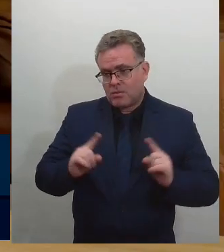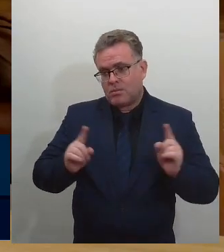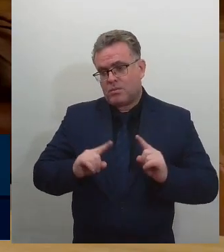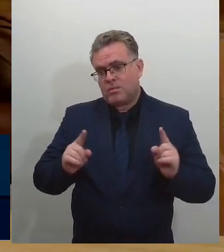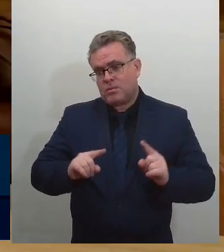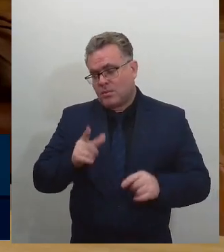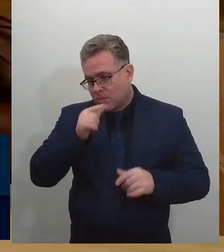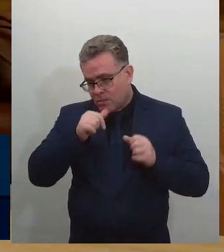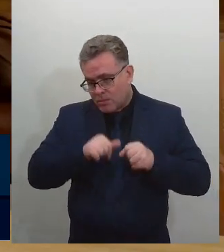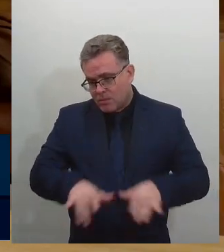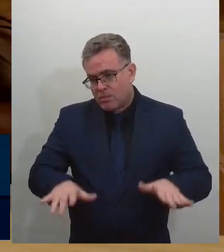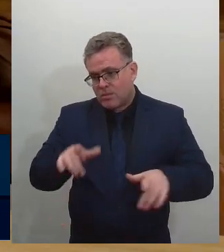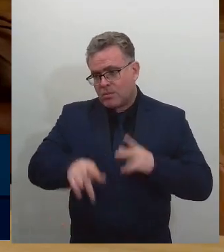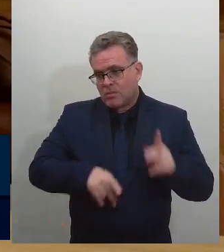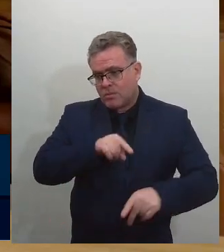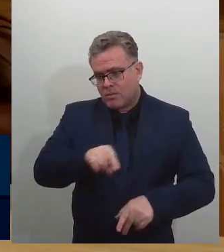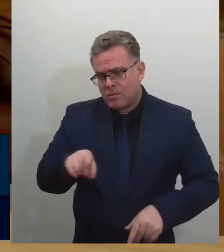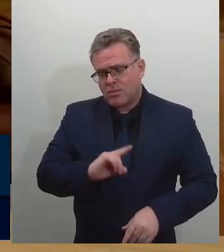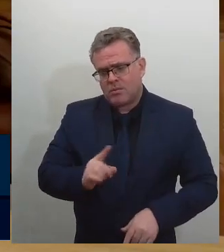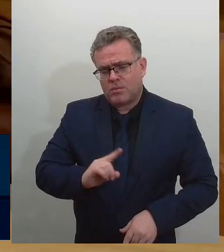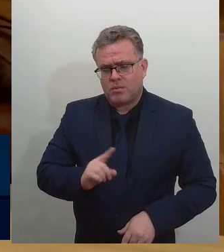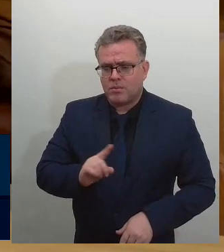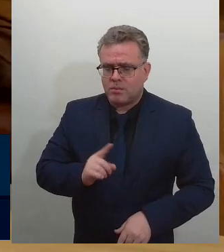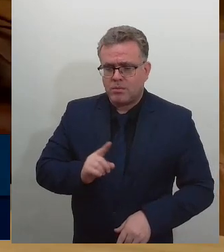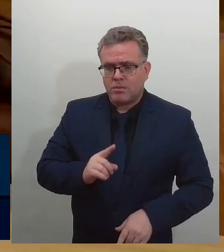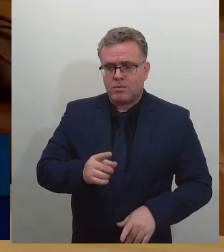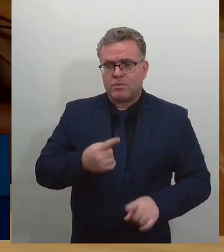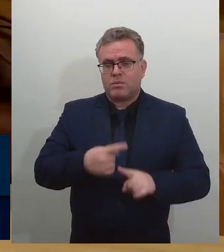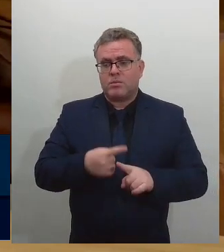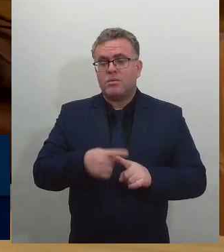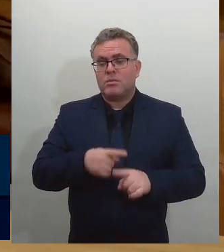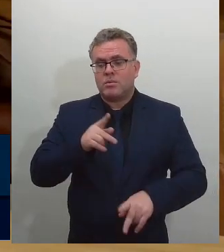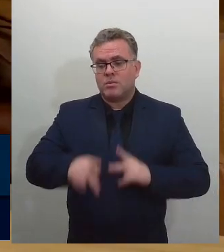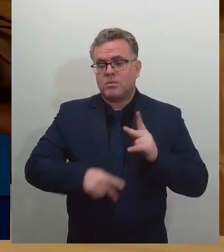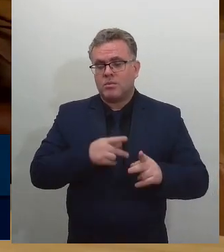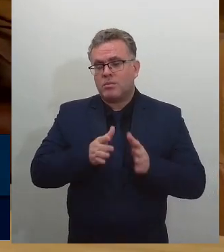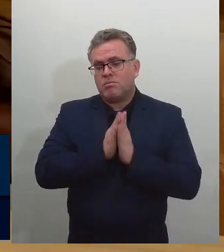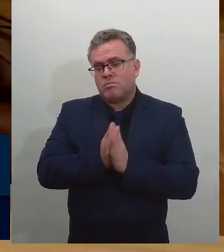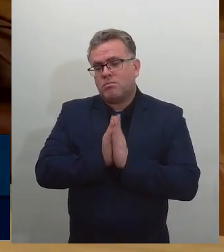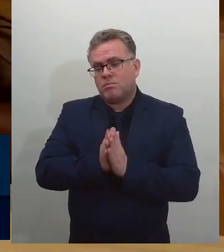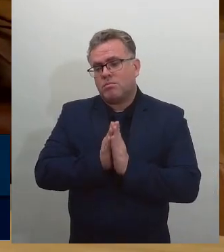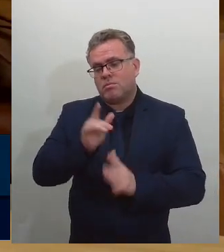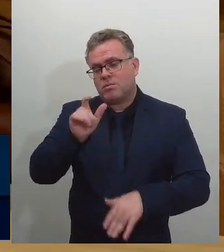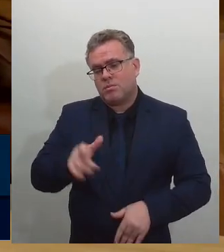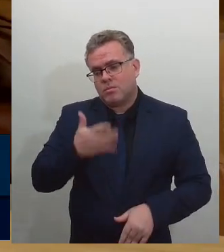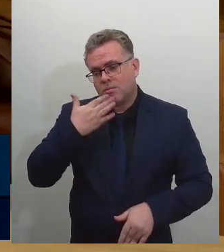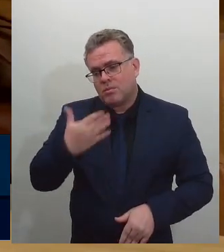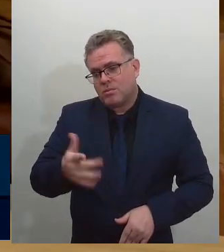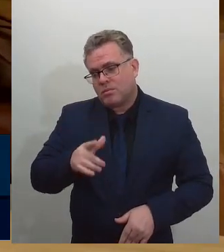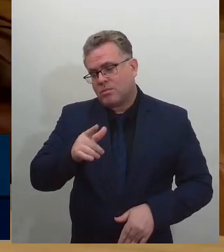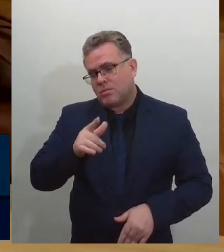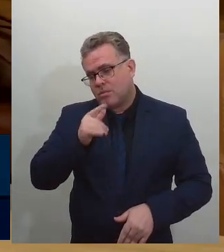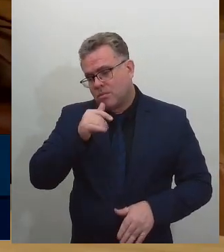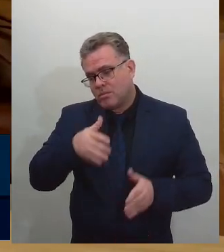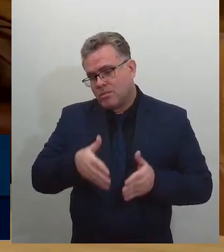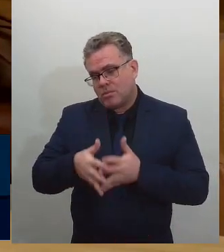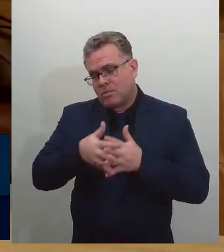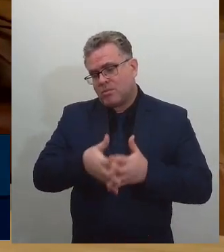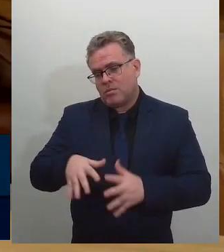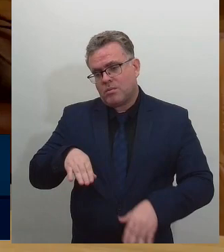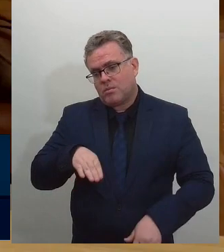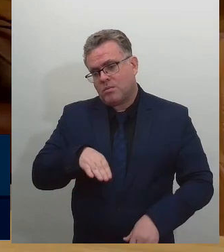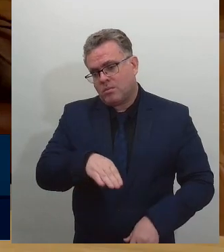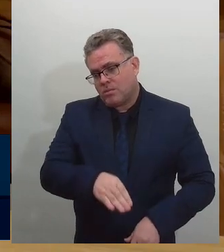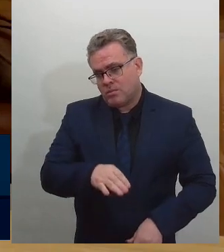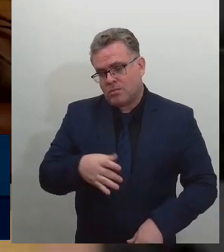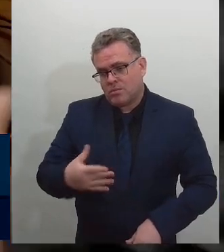povo, porque o povo vai se humilhar na porta dele pedindo uma carrada de água, e muitas das vezes não são atendidos